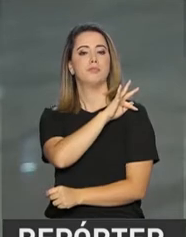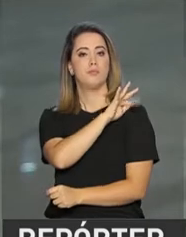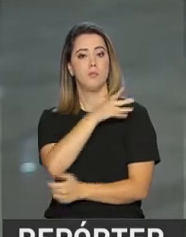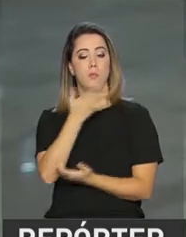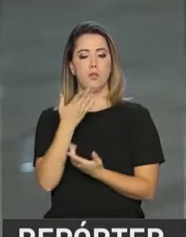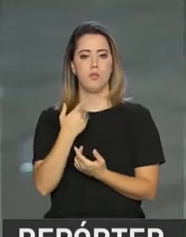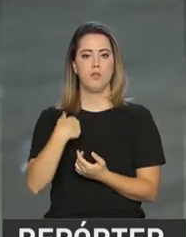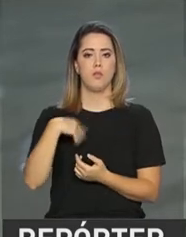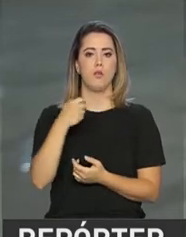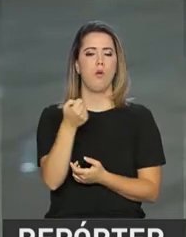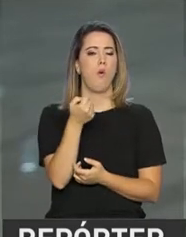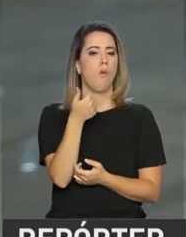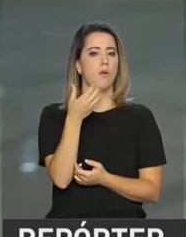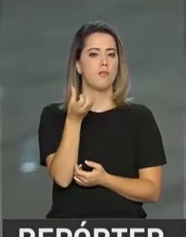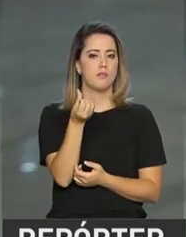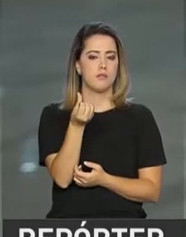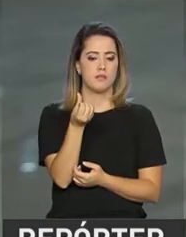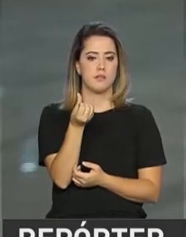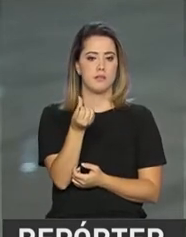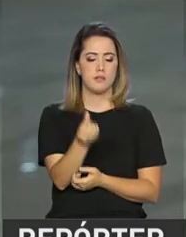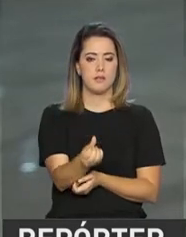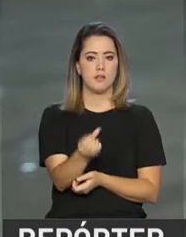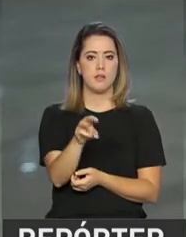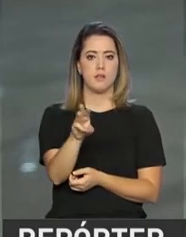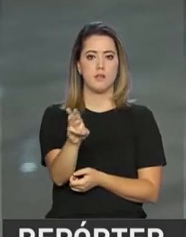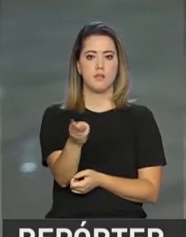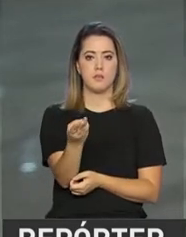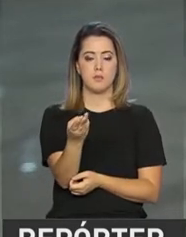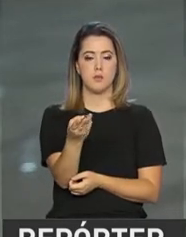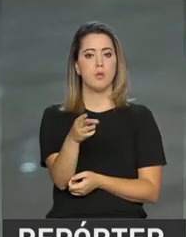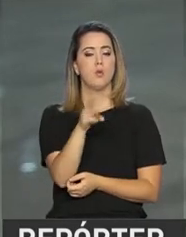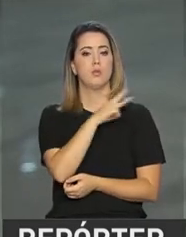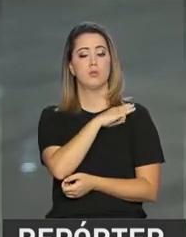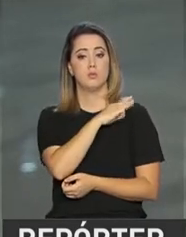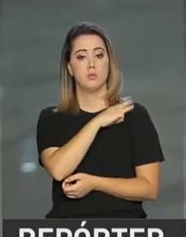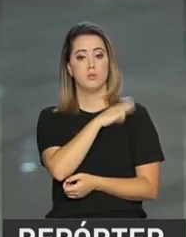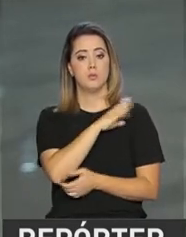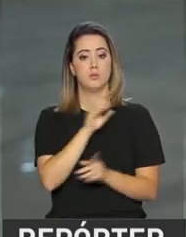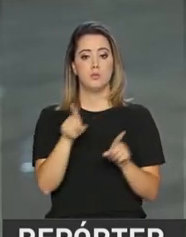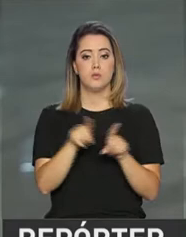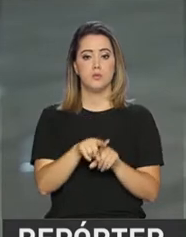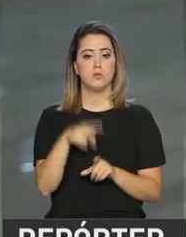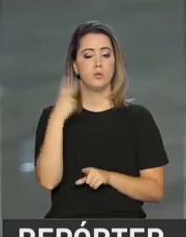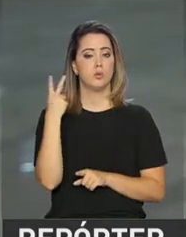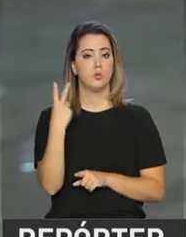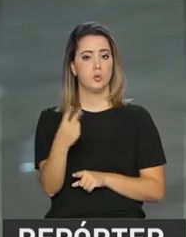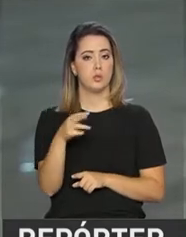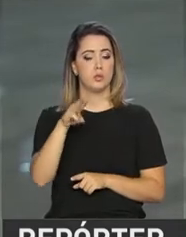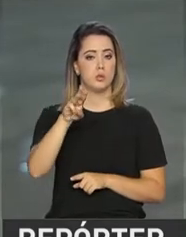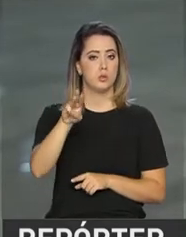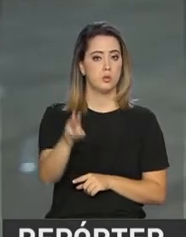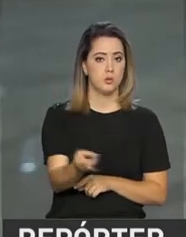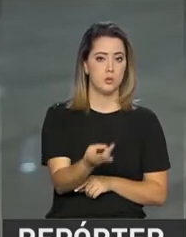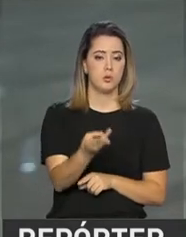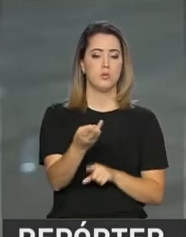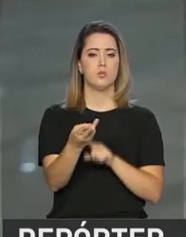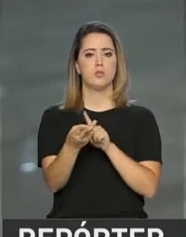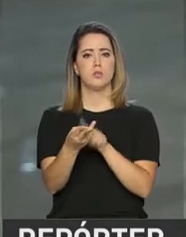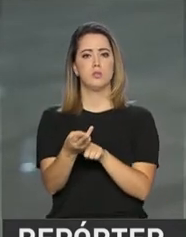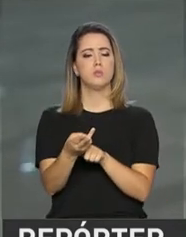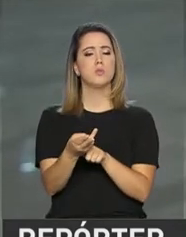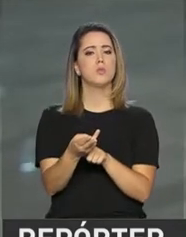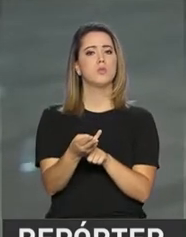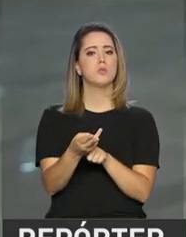quase seis milhões 650 mil matrículas no ensino médio e 2 milhões 858 mil